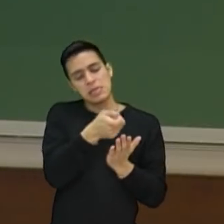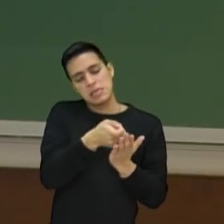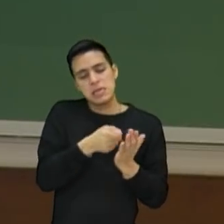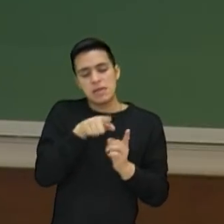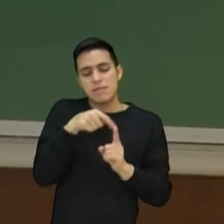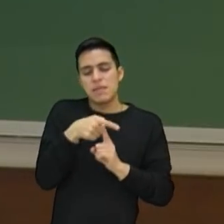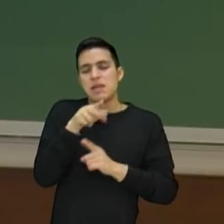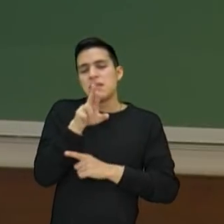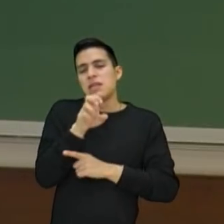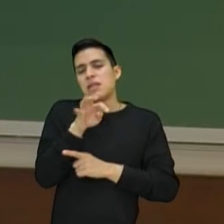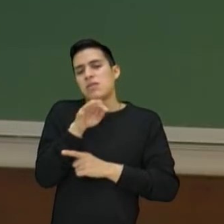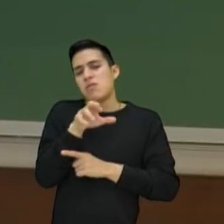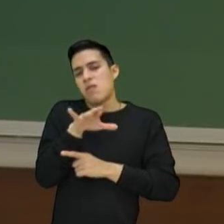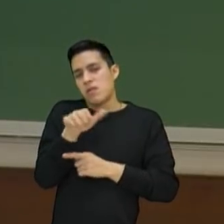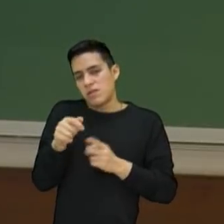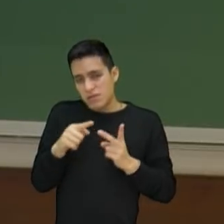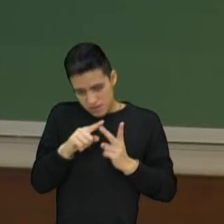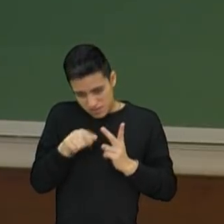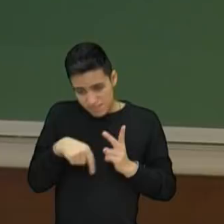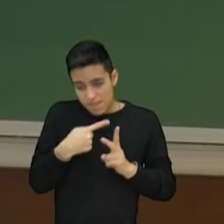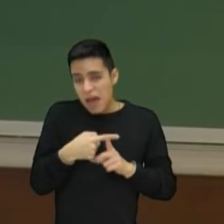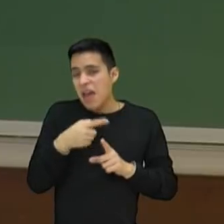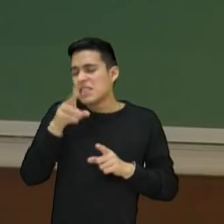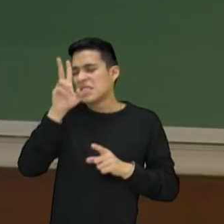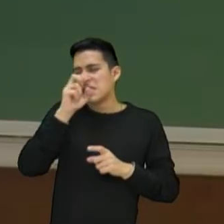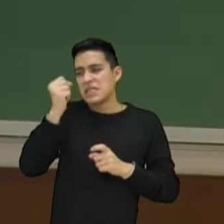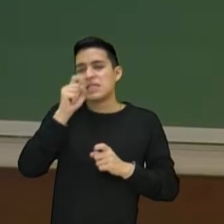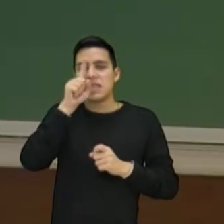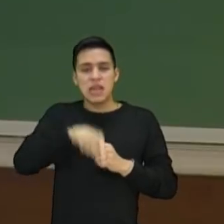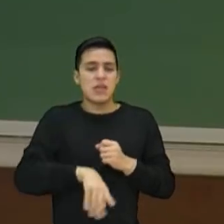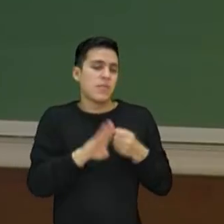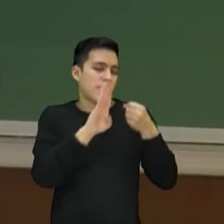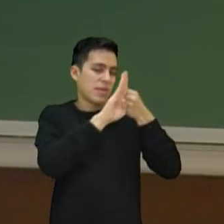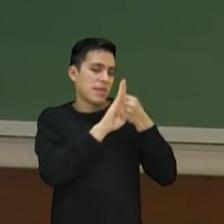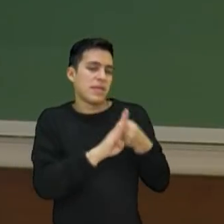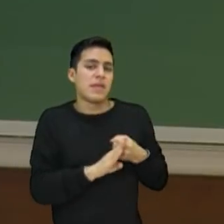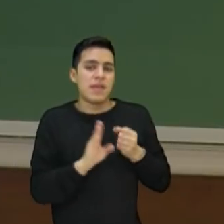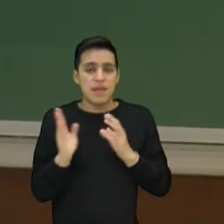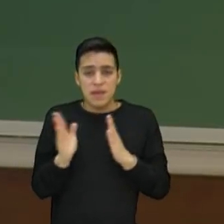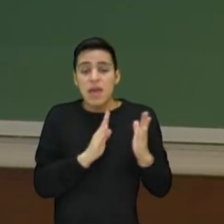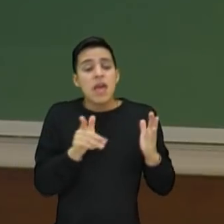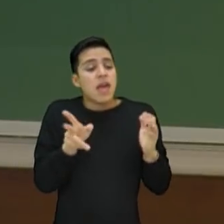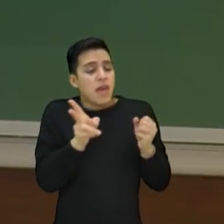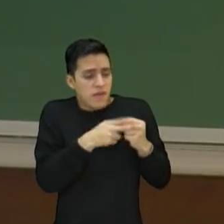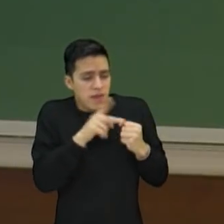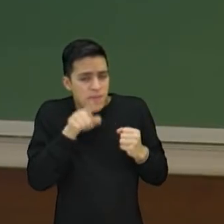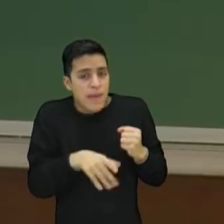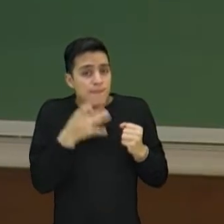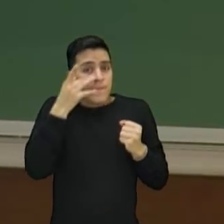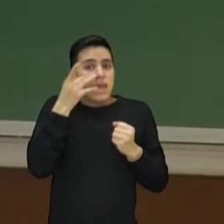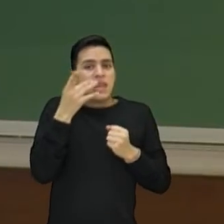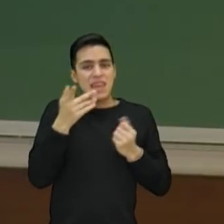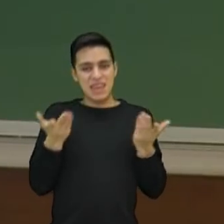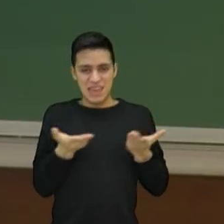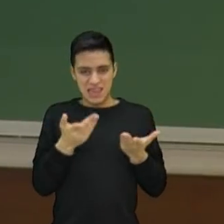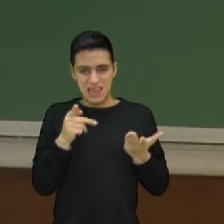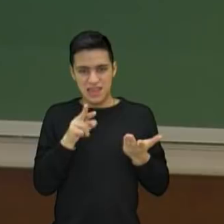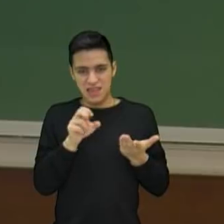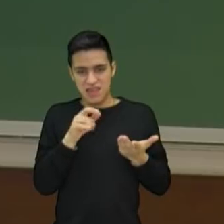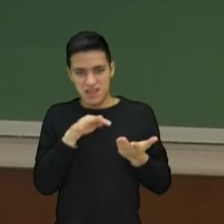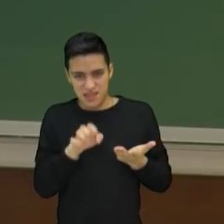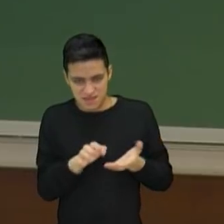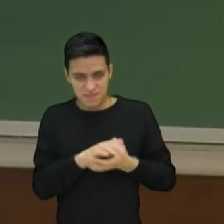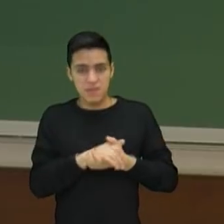retórica. Predomínio dos substantivos, certo? Aqui o verbo está no presente também. Aqui, pessoal, quando você